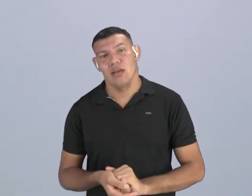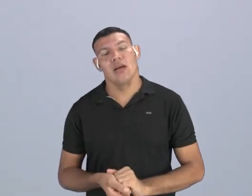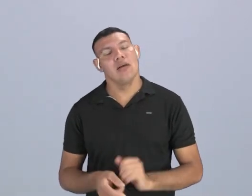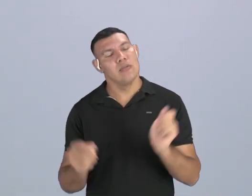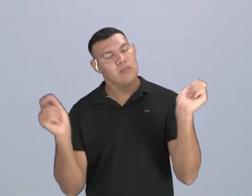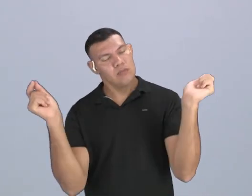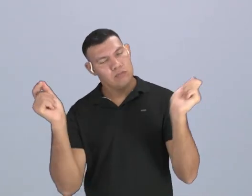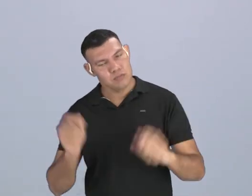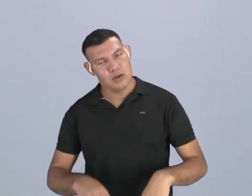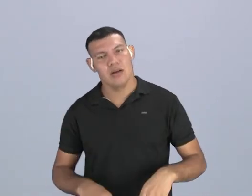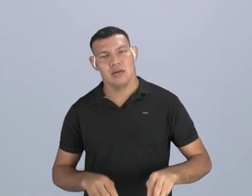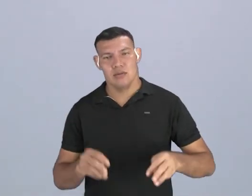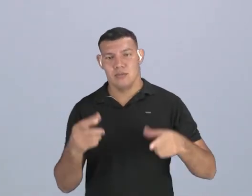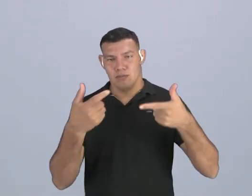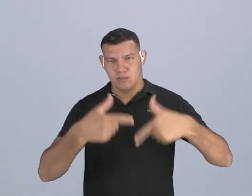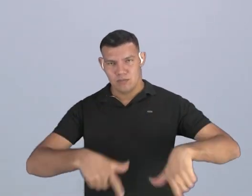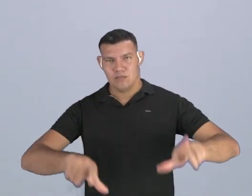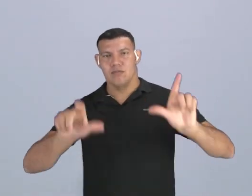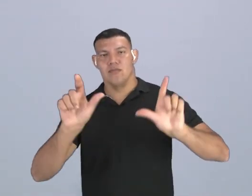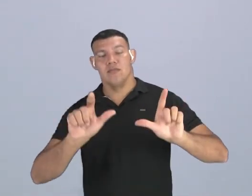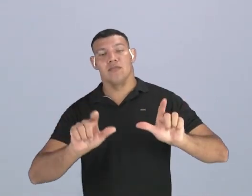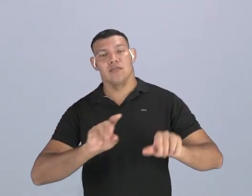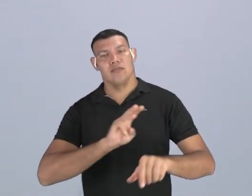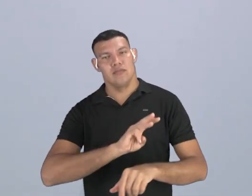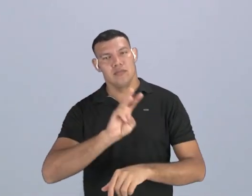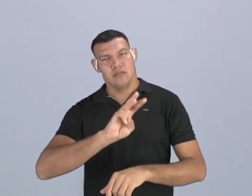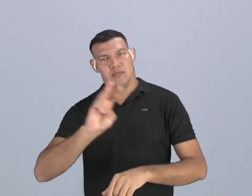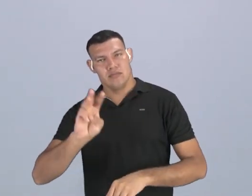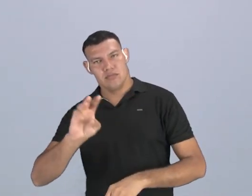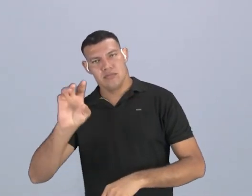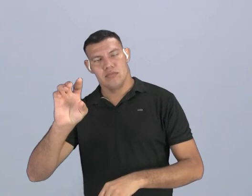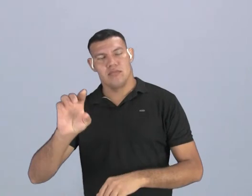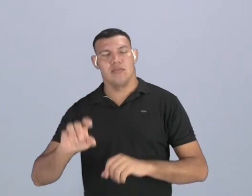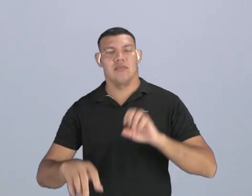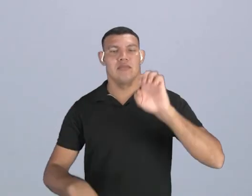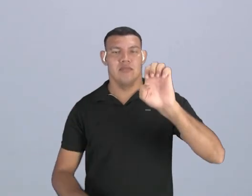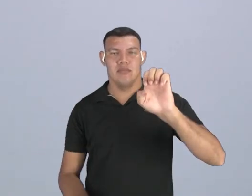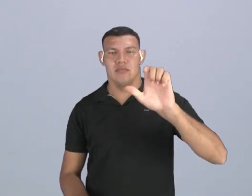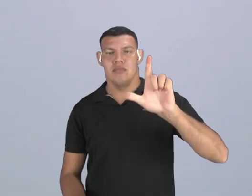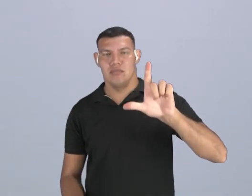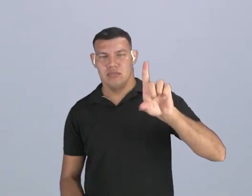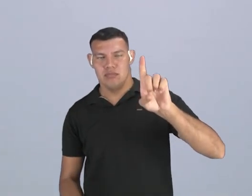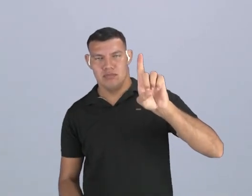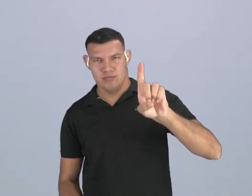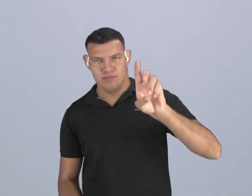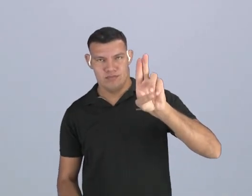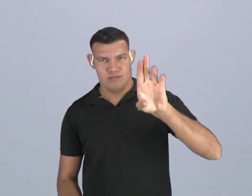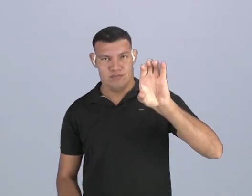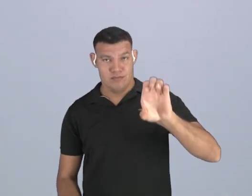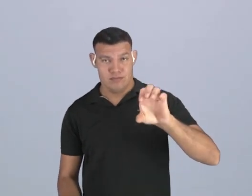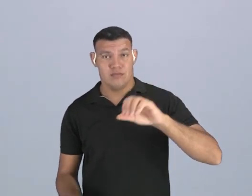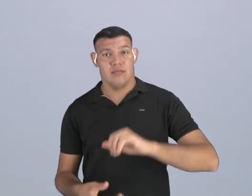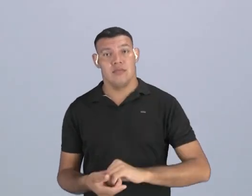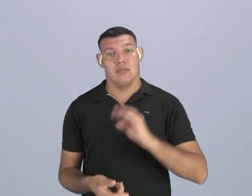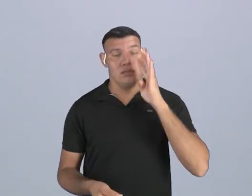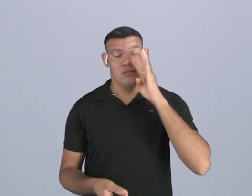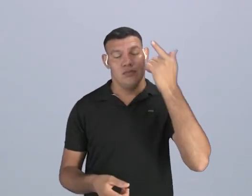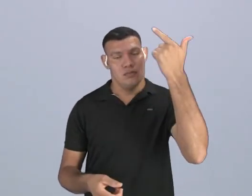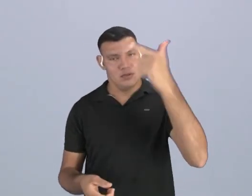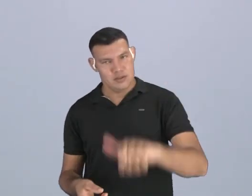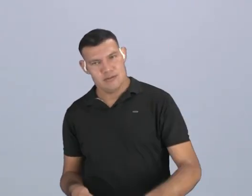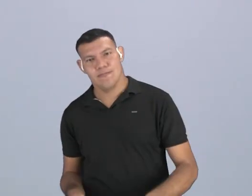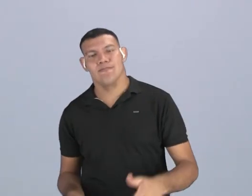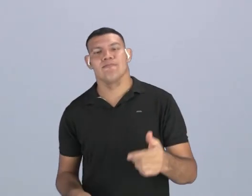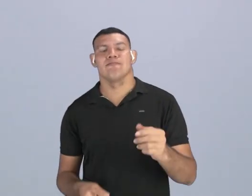pode acessar a nossa plataforma Eduque e assistir novamente essa aula. Então, eu espero que você